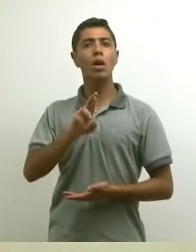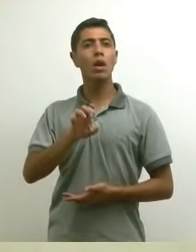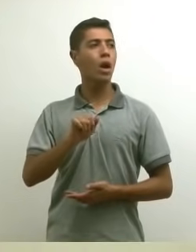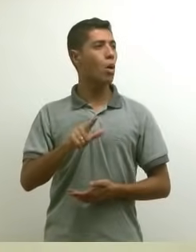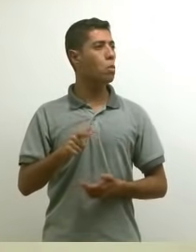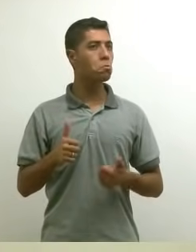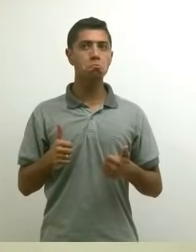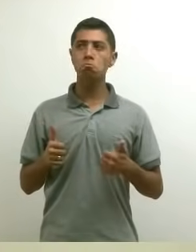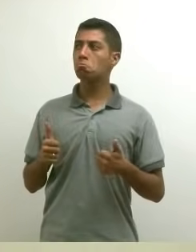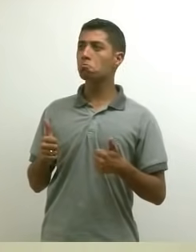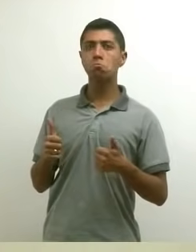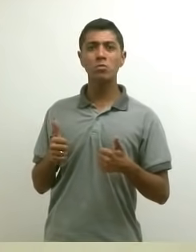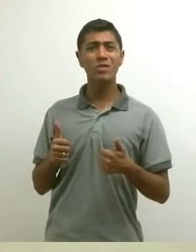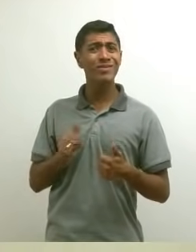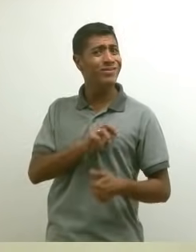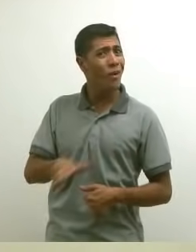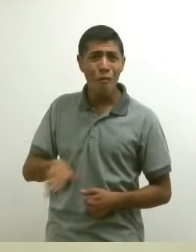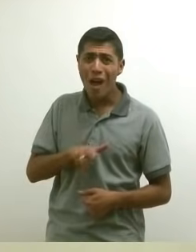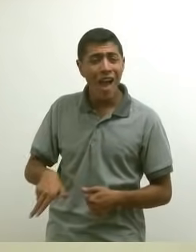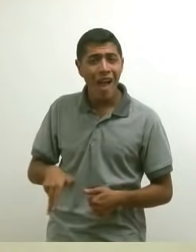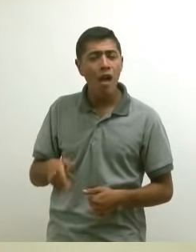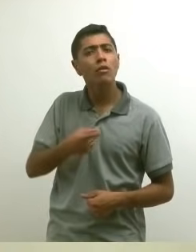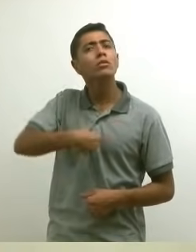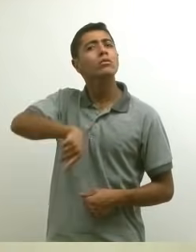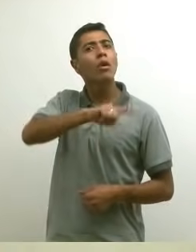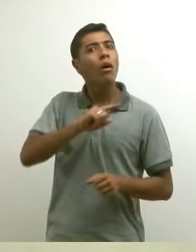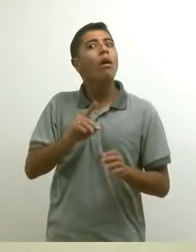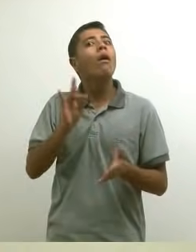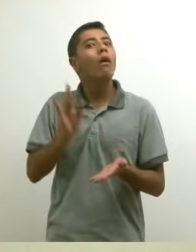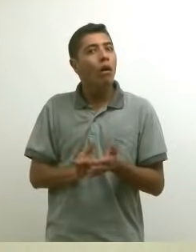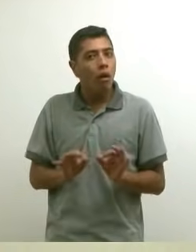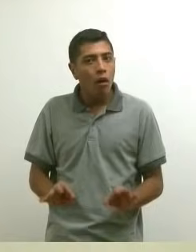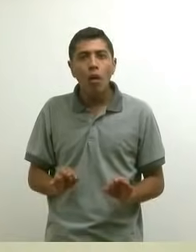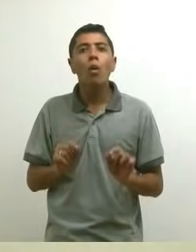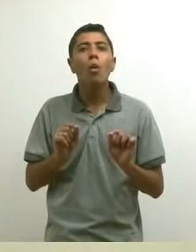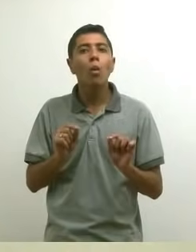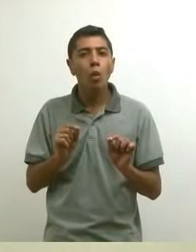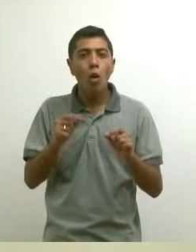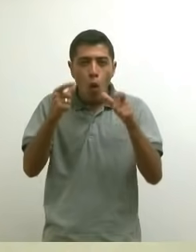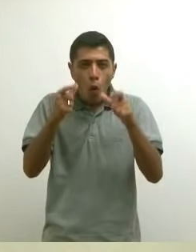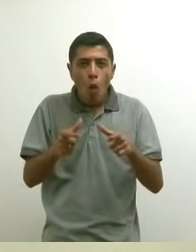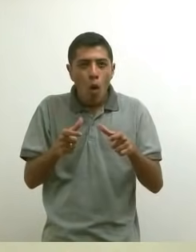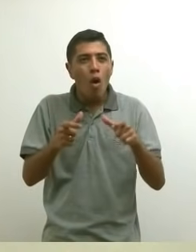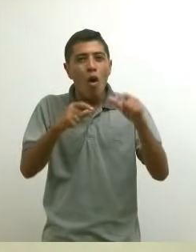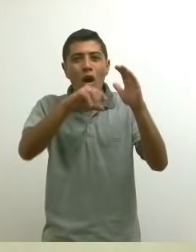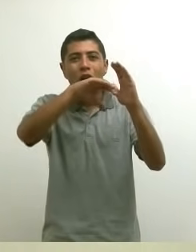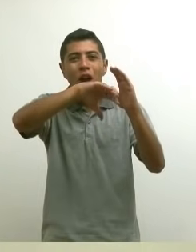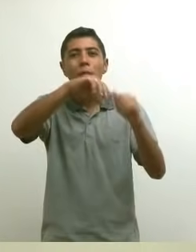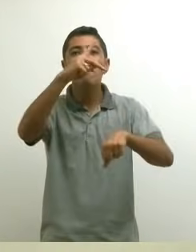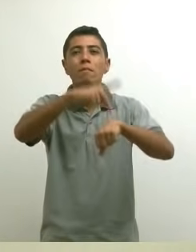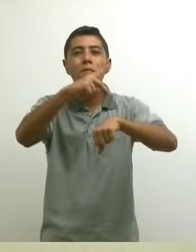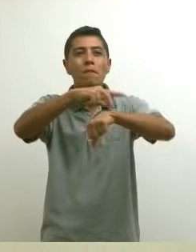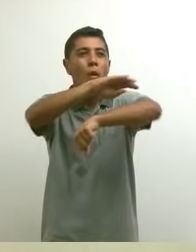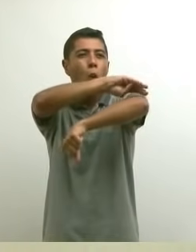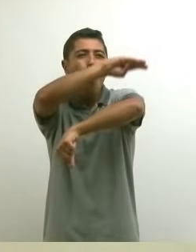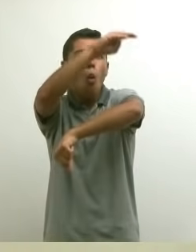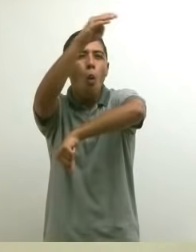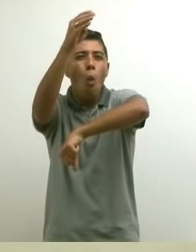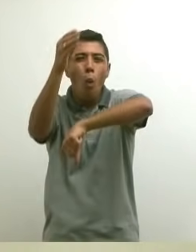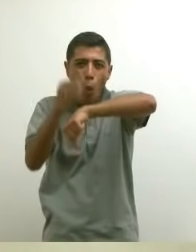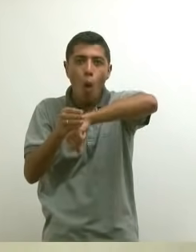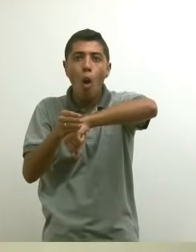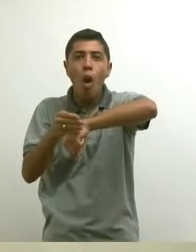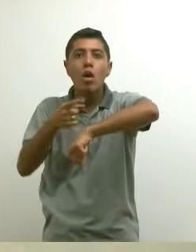olhando pro fundo da caverna olhando sombra se mexendo e essas sombras elas são projetadas